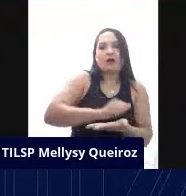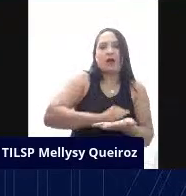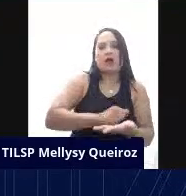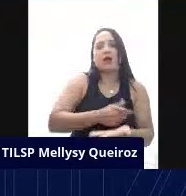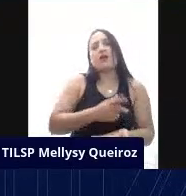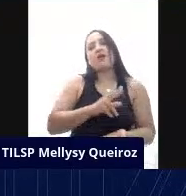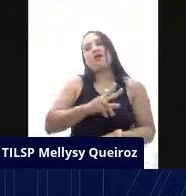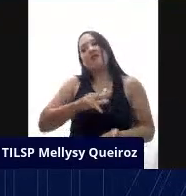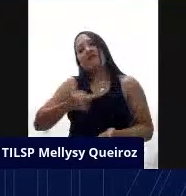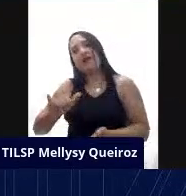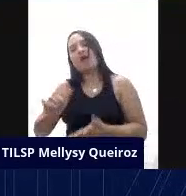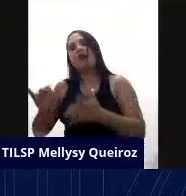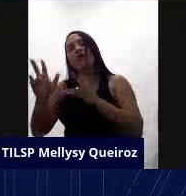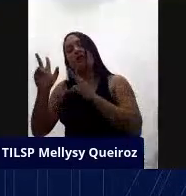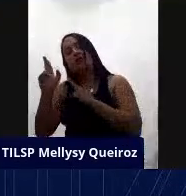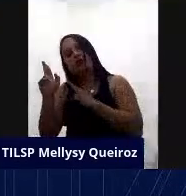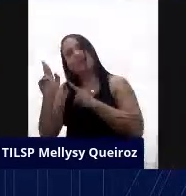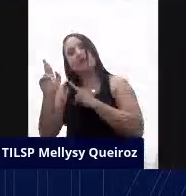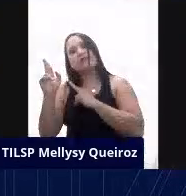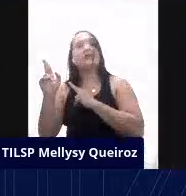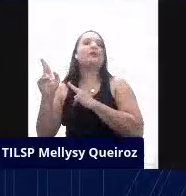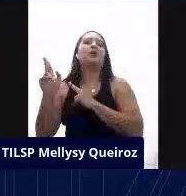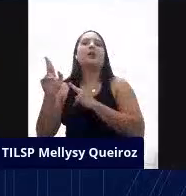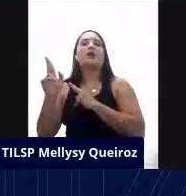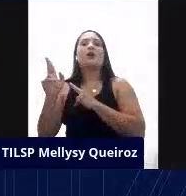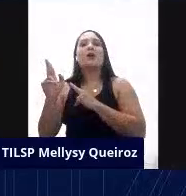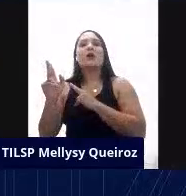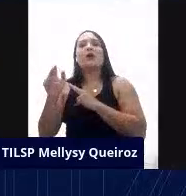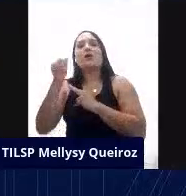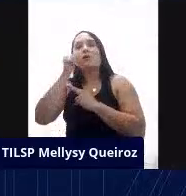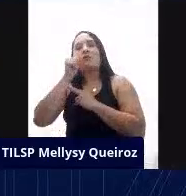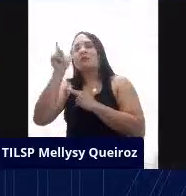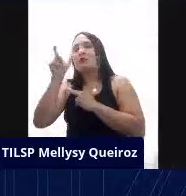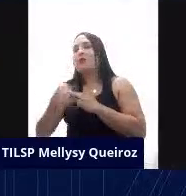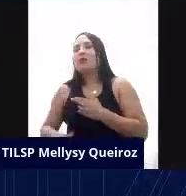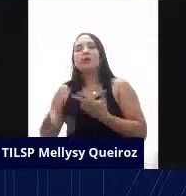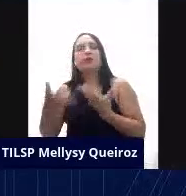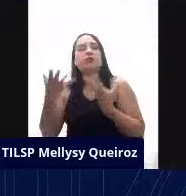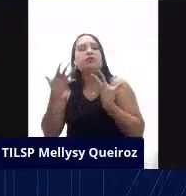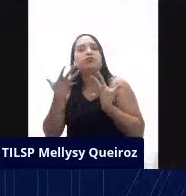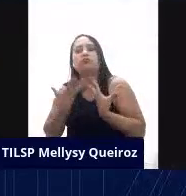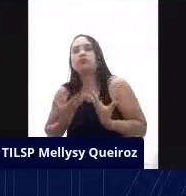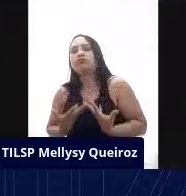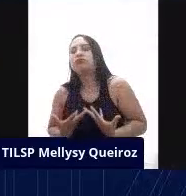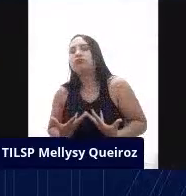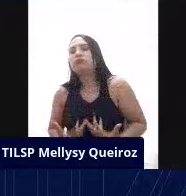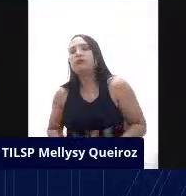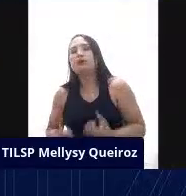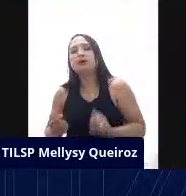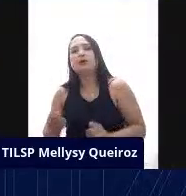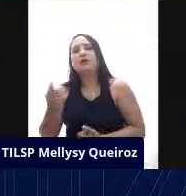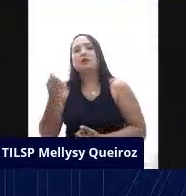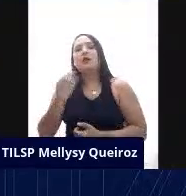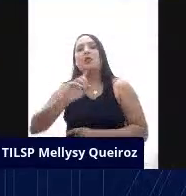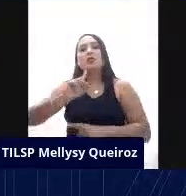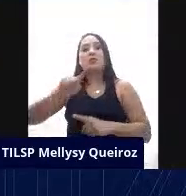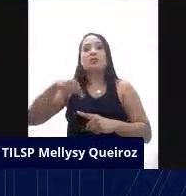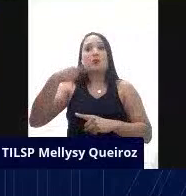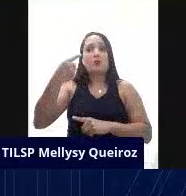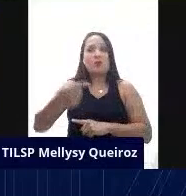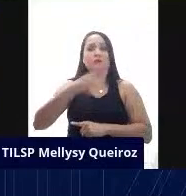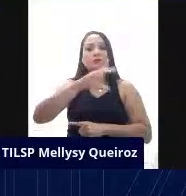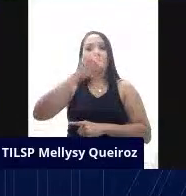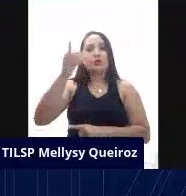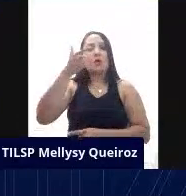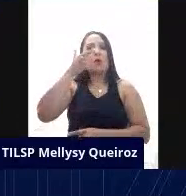inteira, Rosa está exausta, sabendo que no dia seguinte começa tudo de